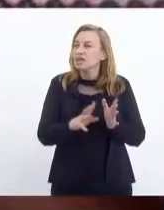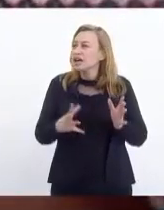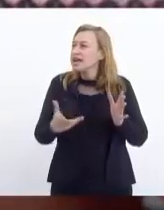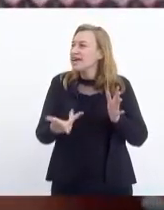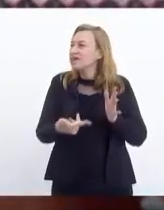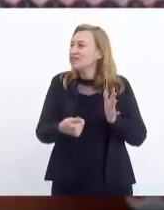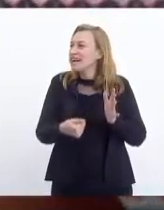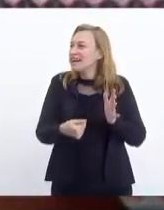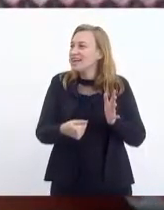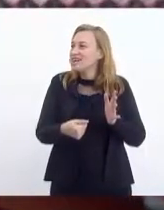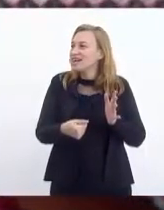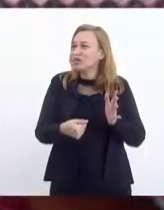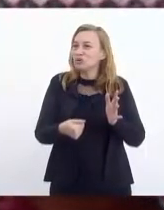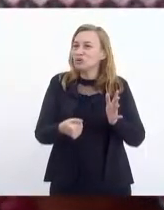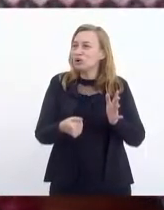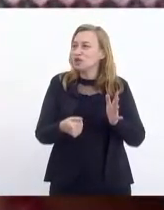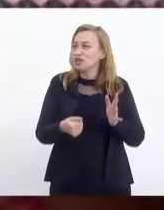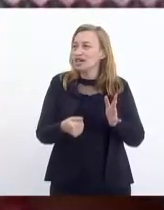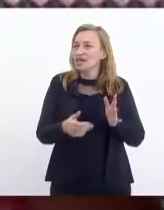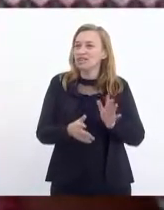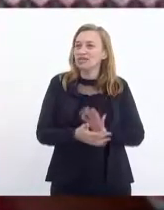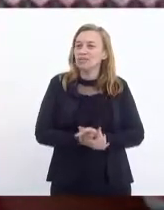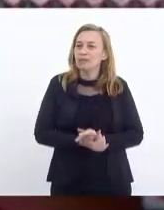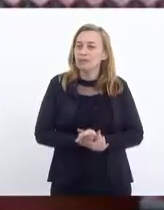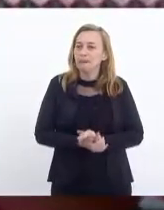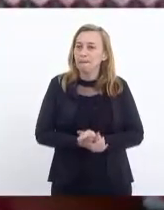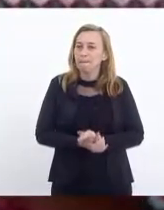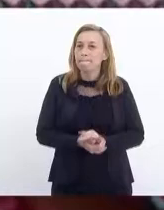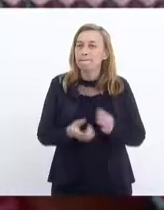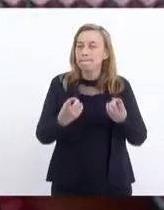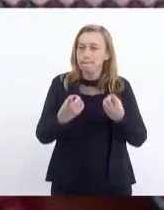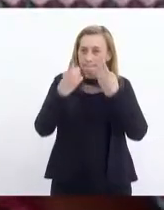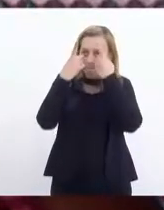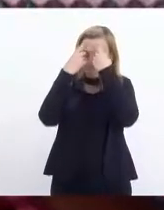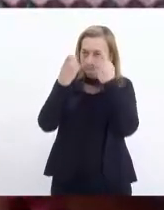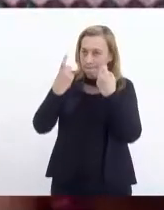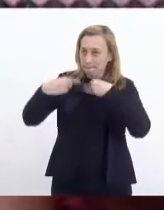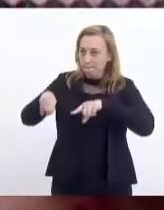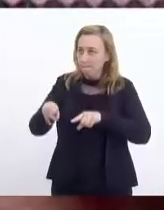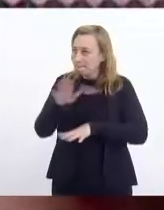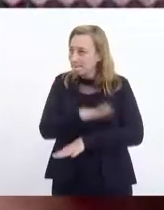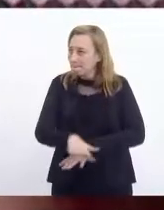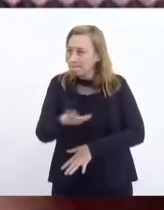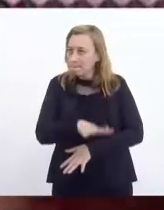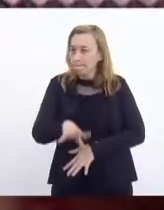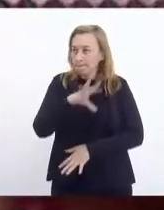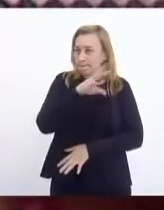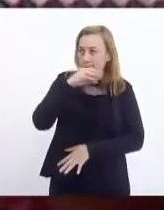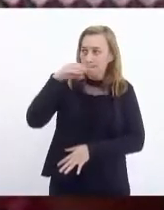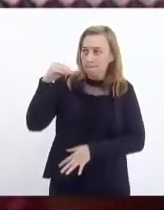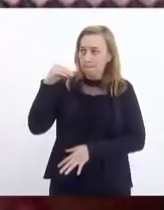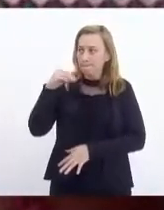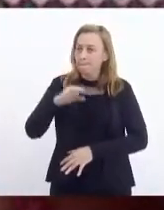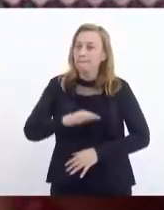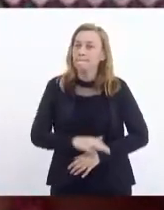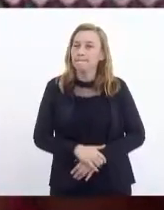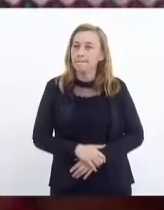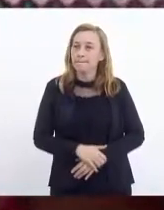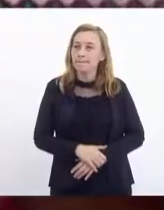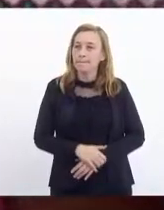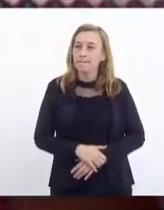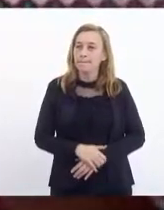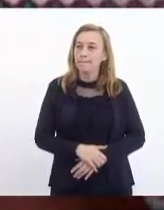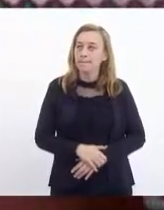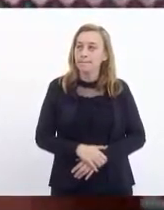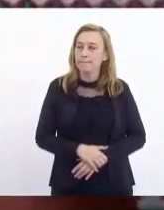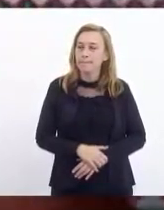segundo os dados do Disque 100, a violência contra crianças e adolescentes atingiu um número de mais de